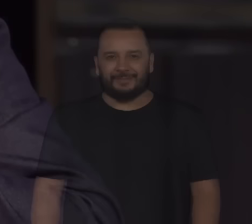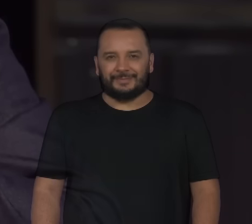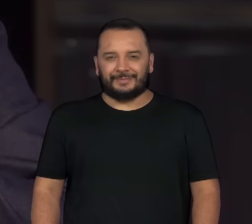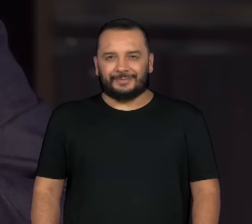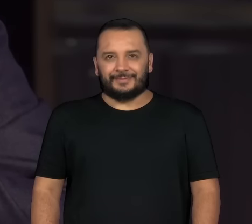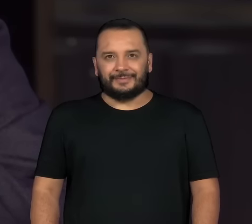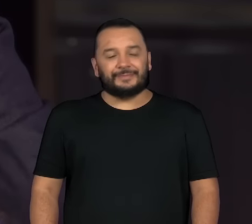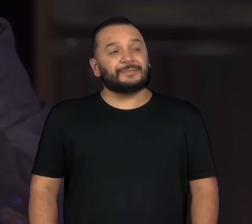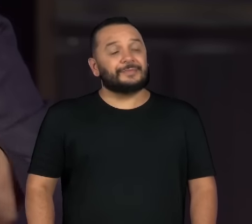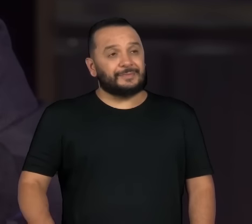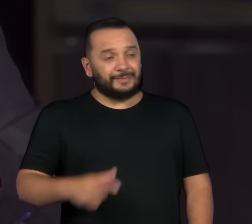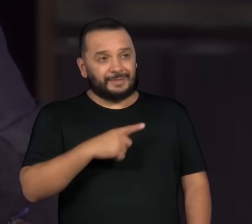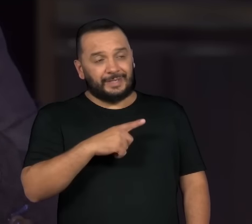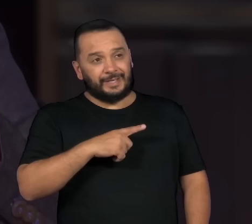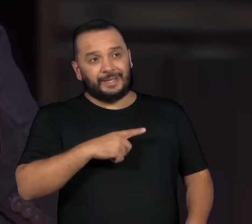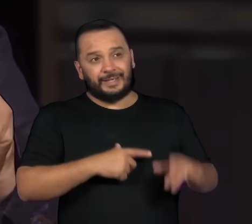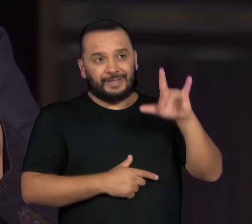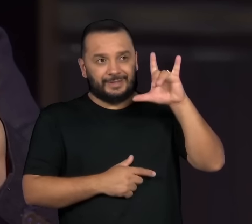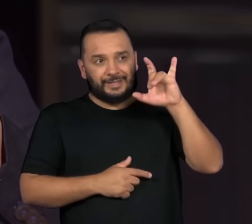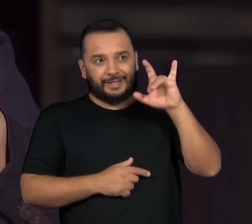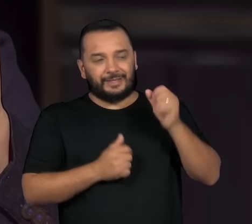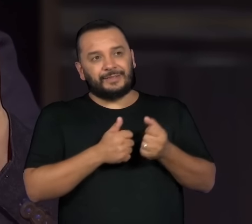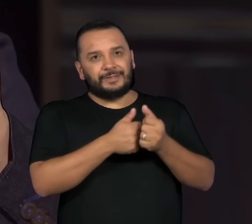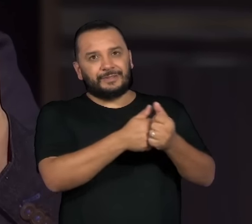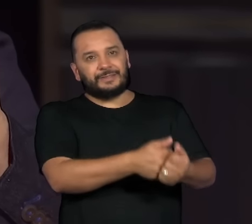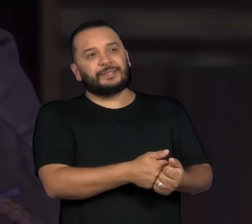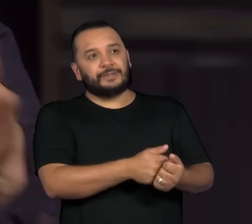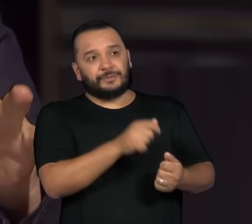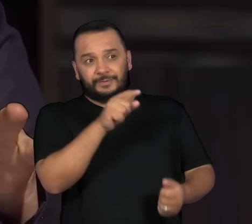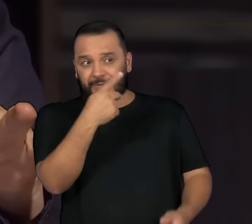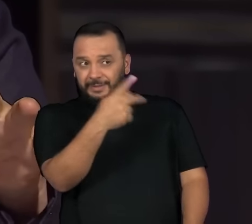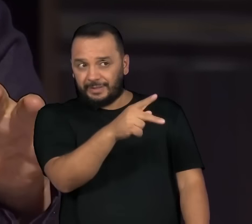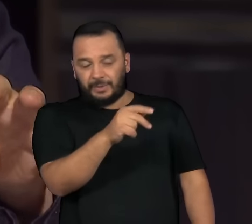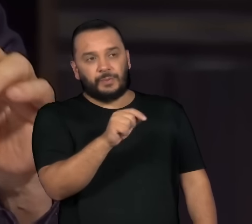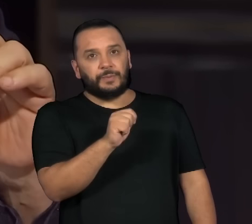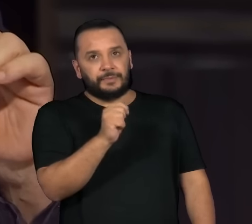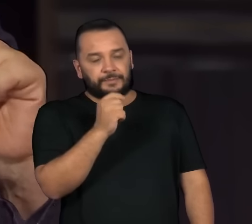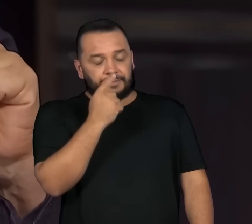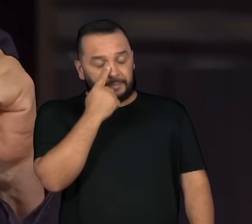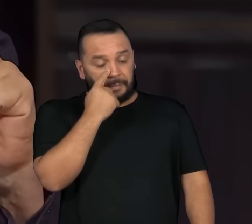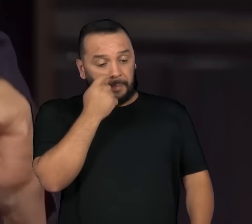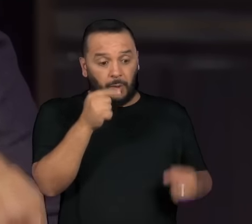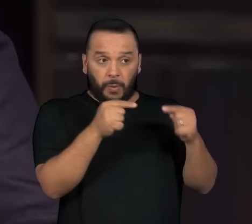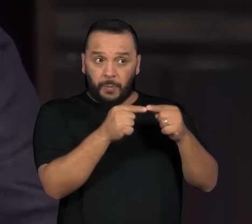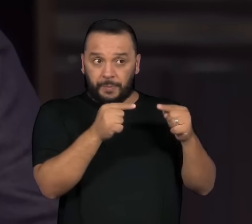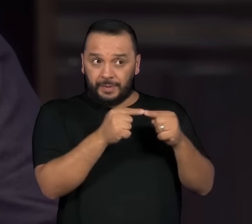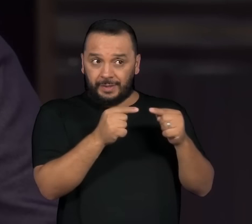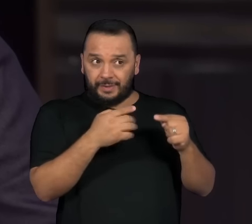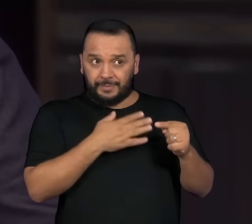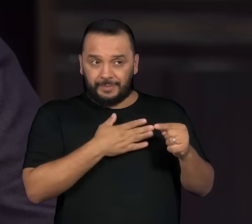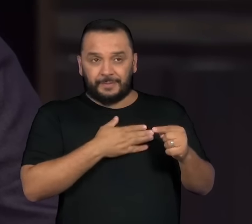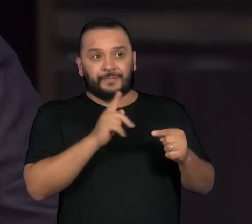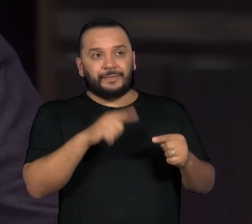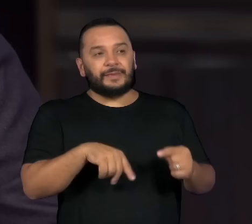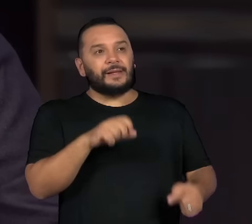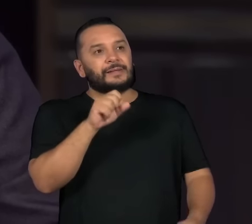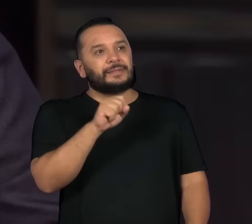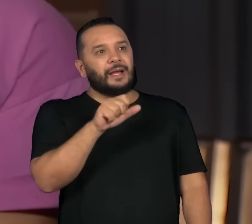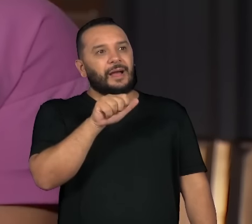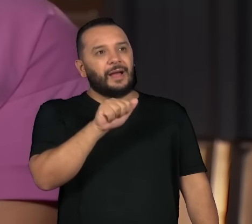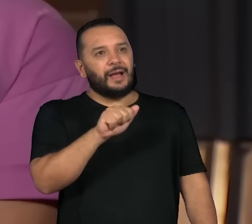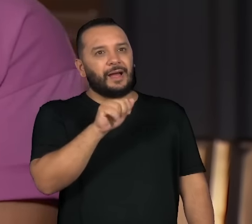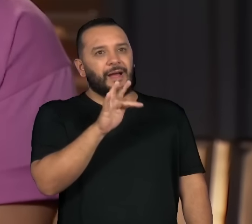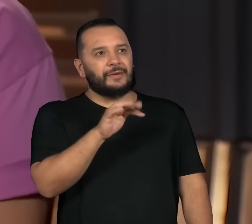Eu sigo no Instagram uma outra arroba desta moça que eu me identifiquei um pouco, que é Safadeza